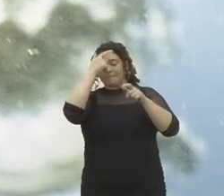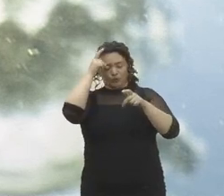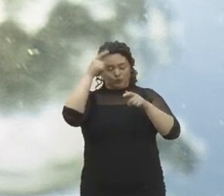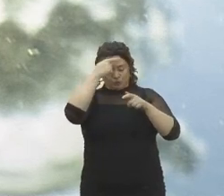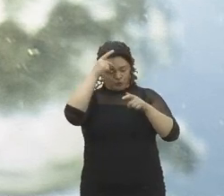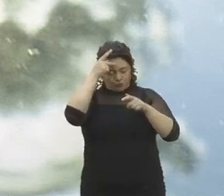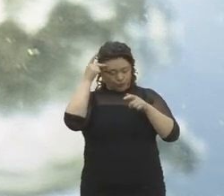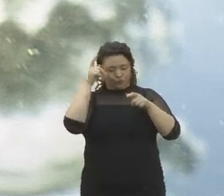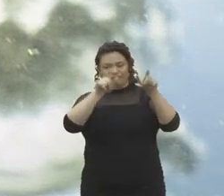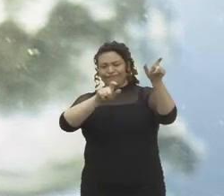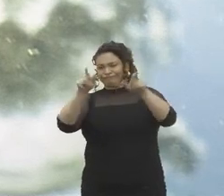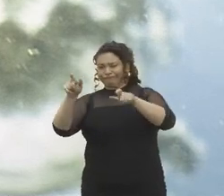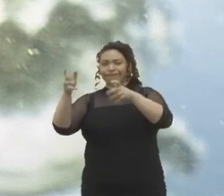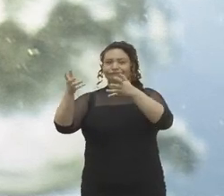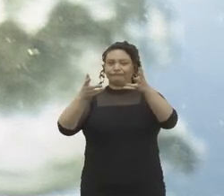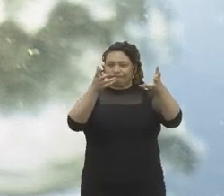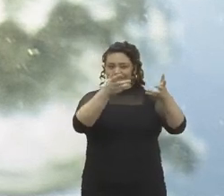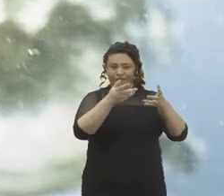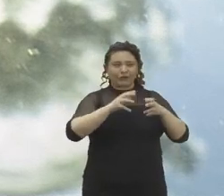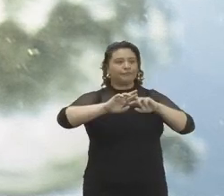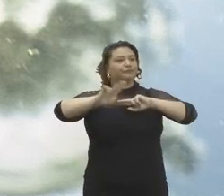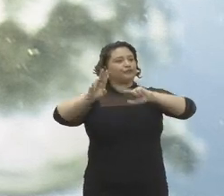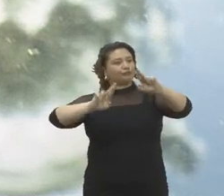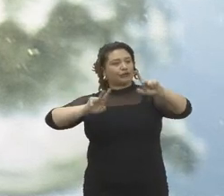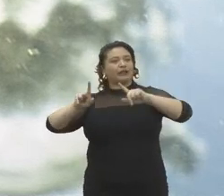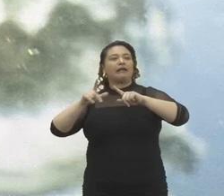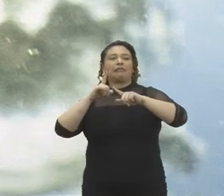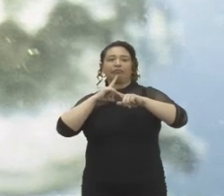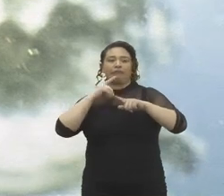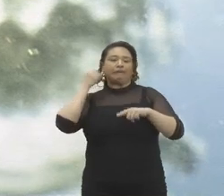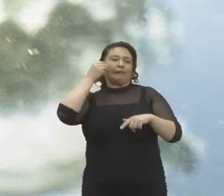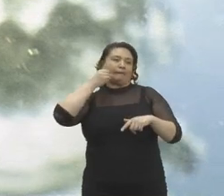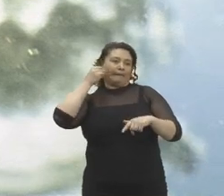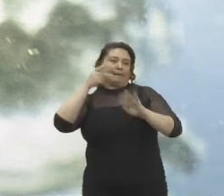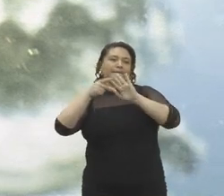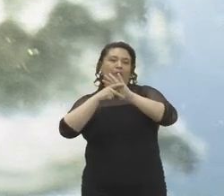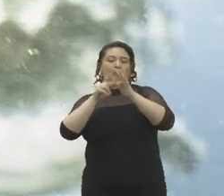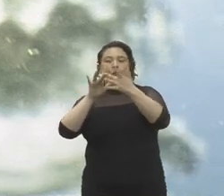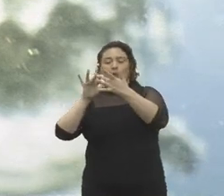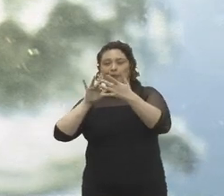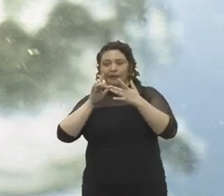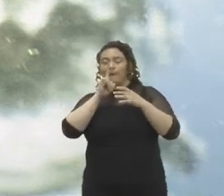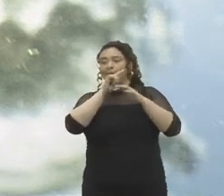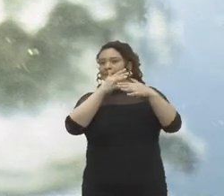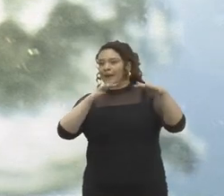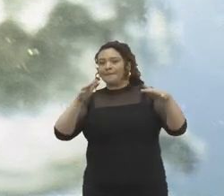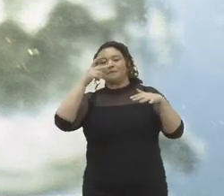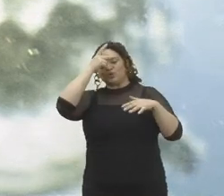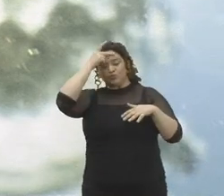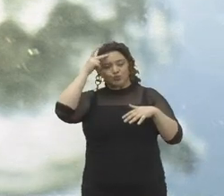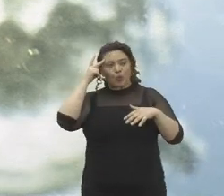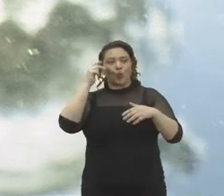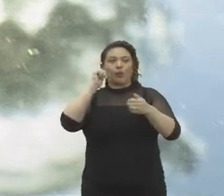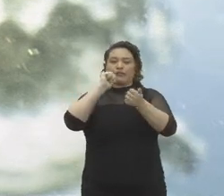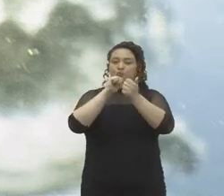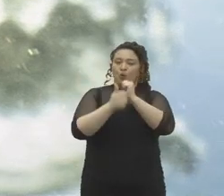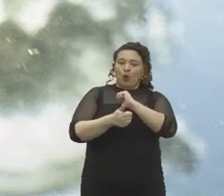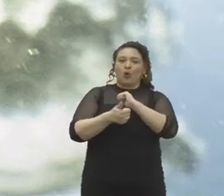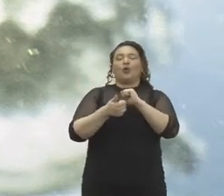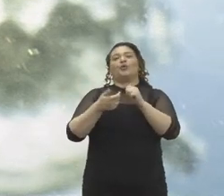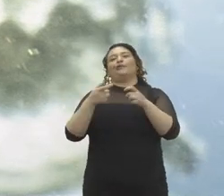personal idades ligadas ao mar em suas múltiplas dimensões navegadores praticantes de esportes